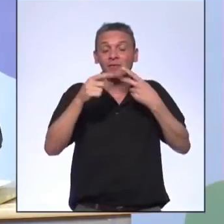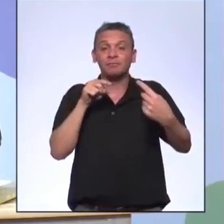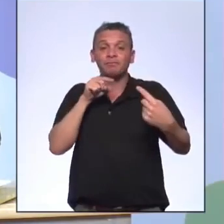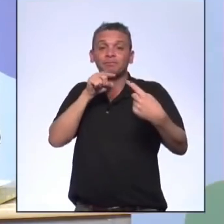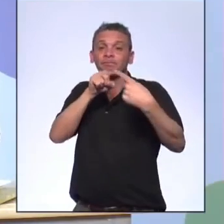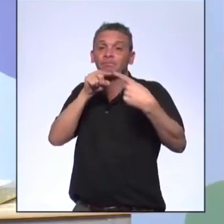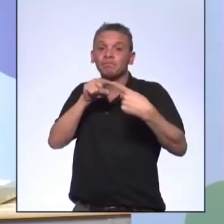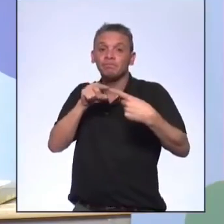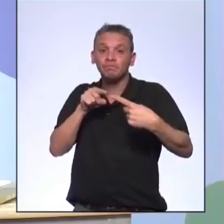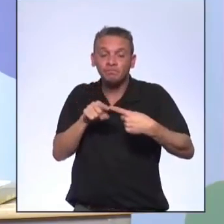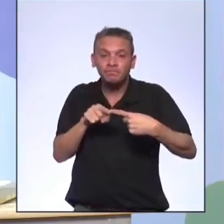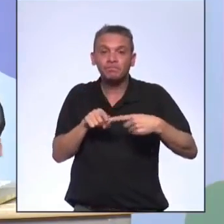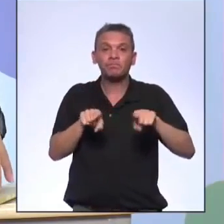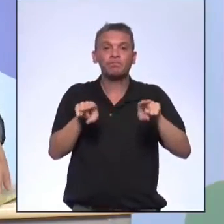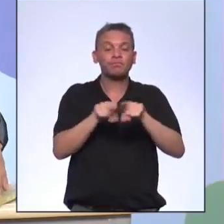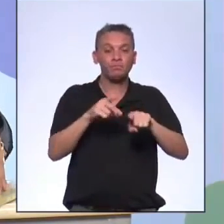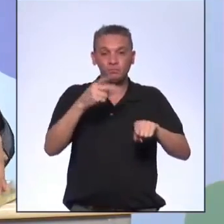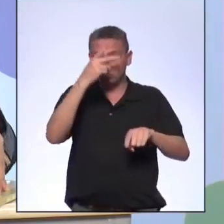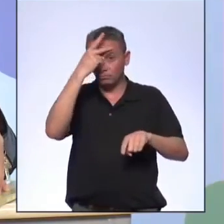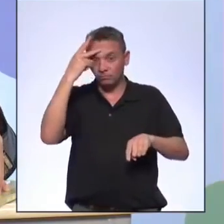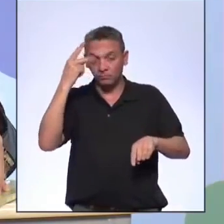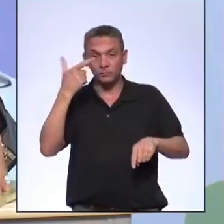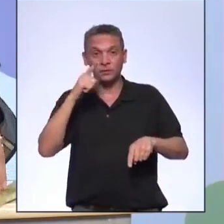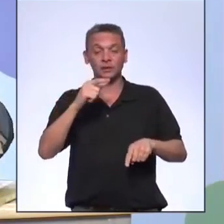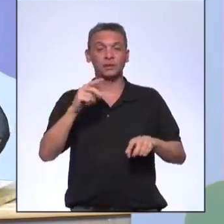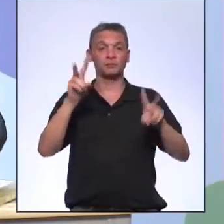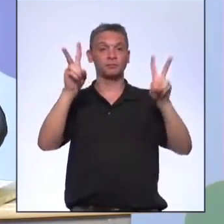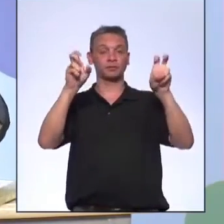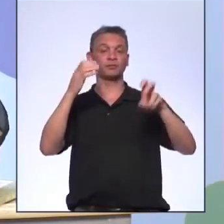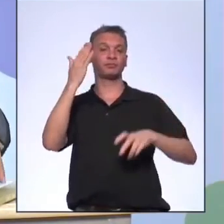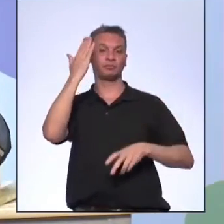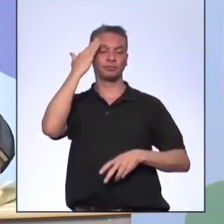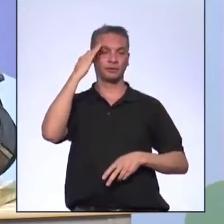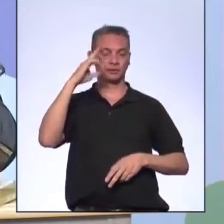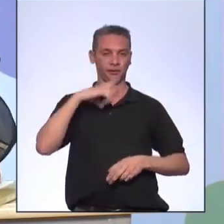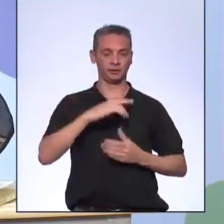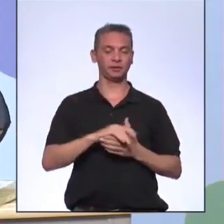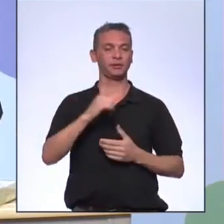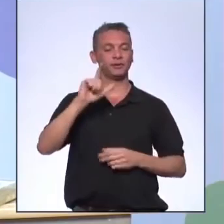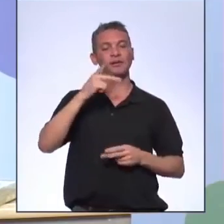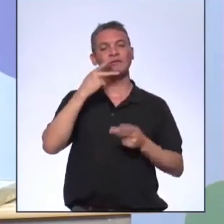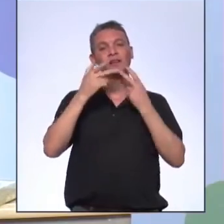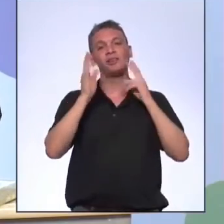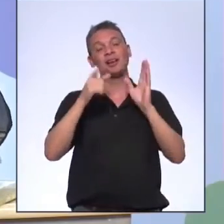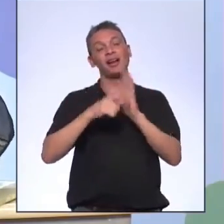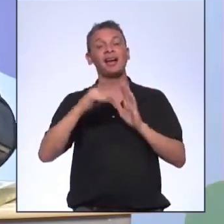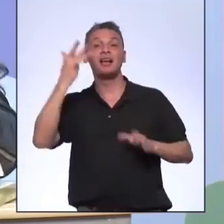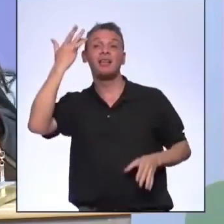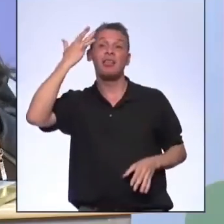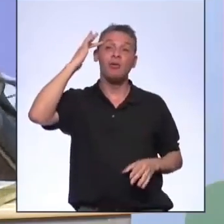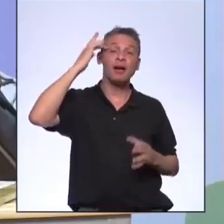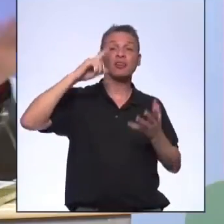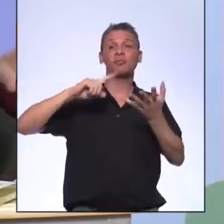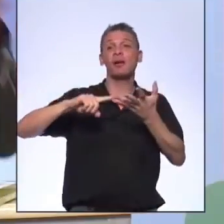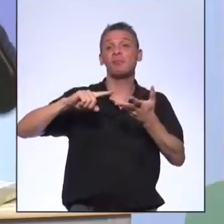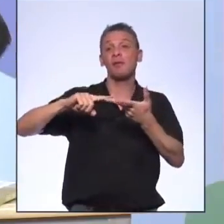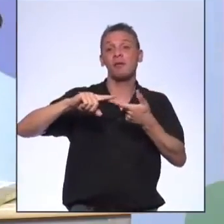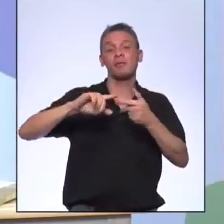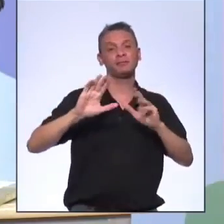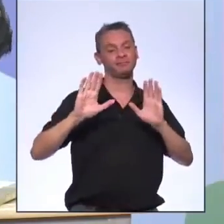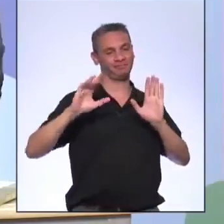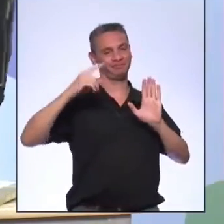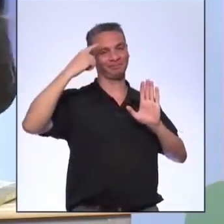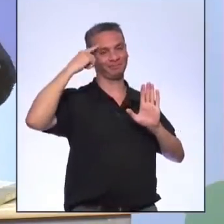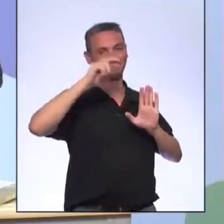falando com base em alguém que entende do assunto. Eu já falei isso e vou repetir. Eu acho isso porque eu penso assim,